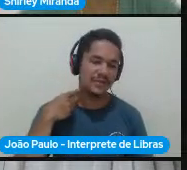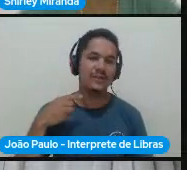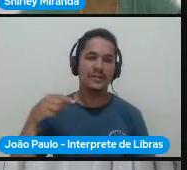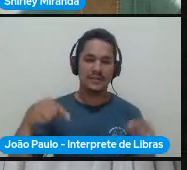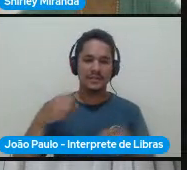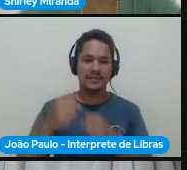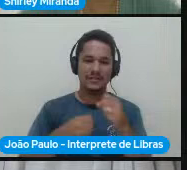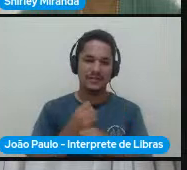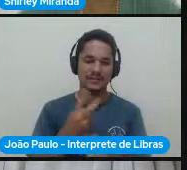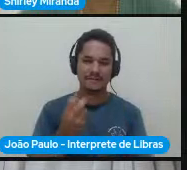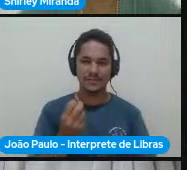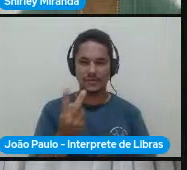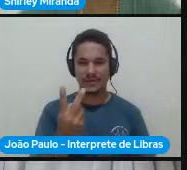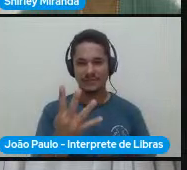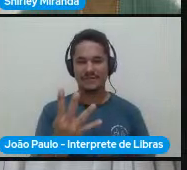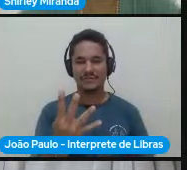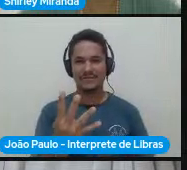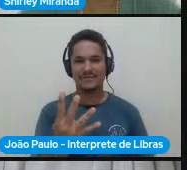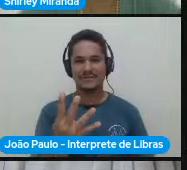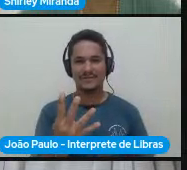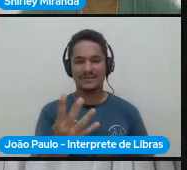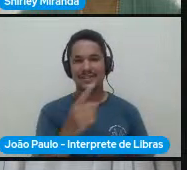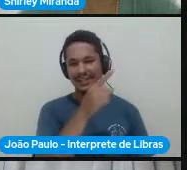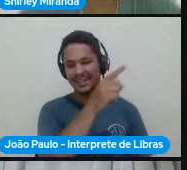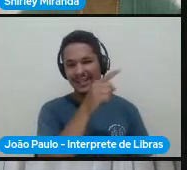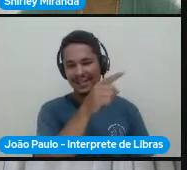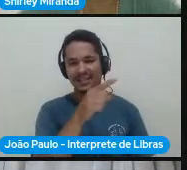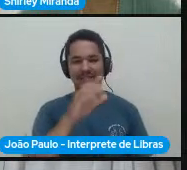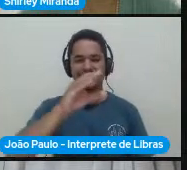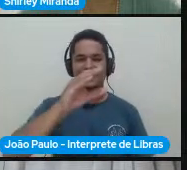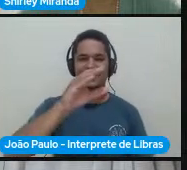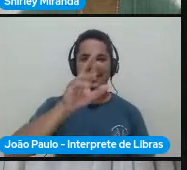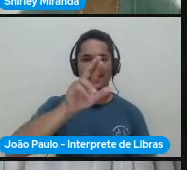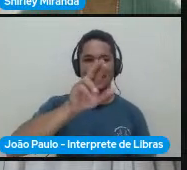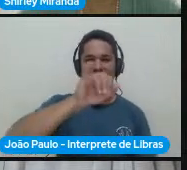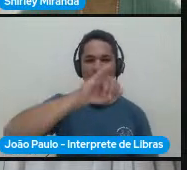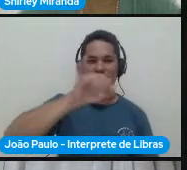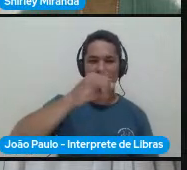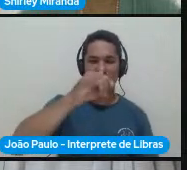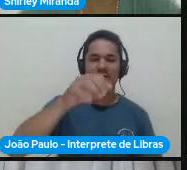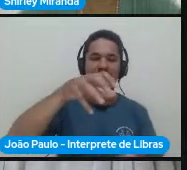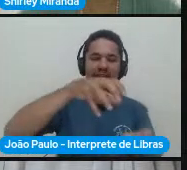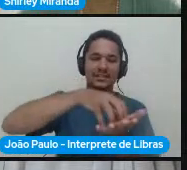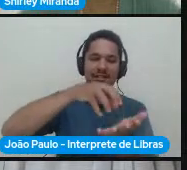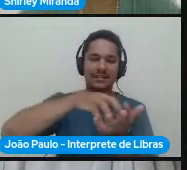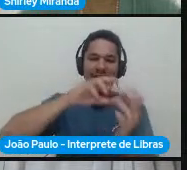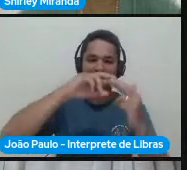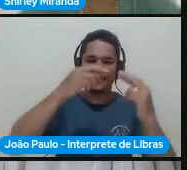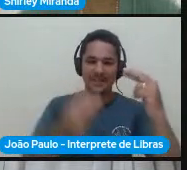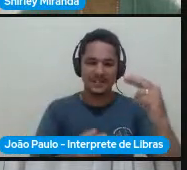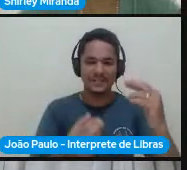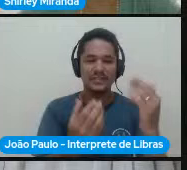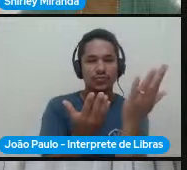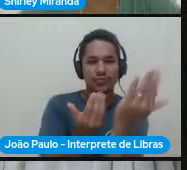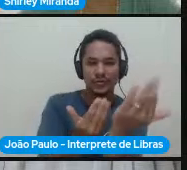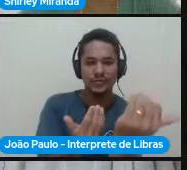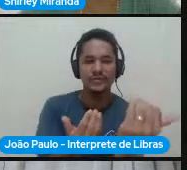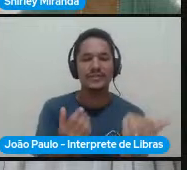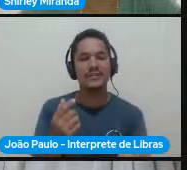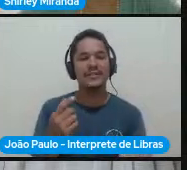esse ano, 2024, lá no CRJ, que é o Centro de Referência de Juventude, nós vamos fazer